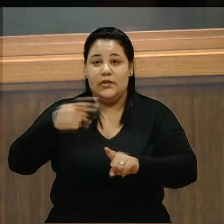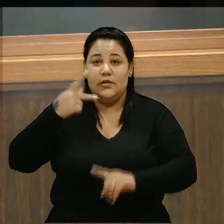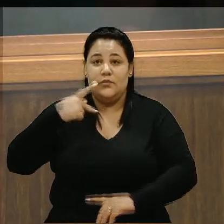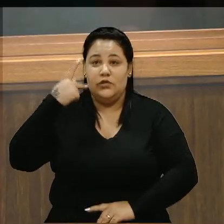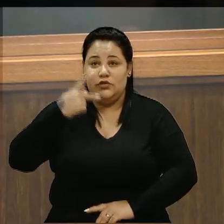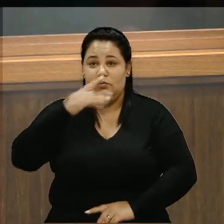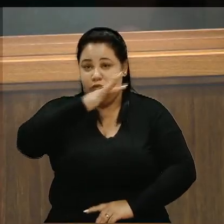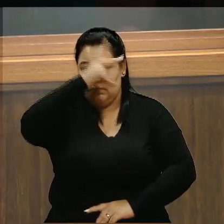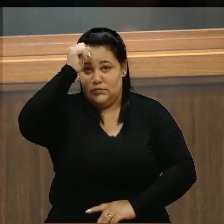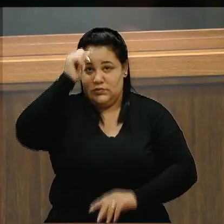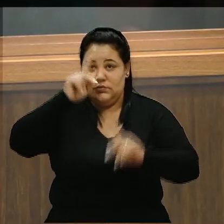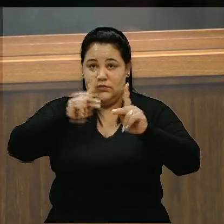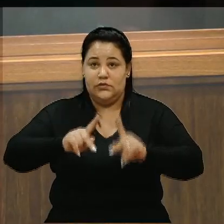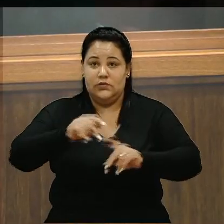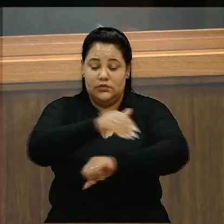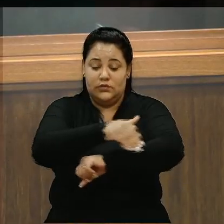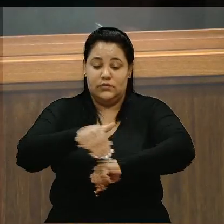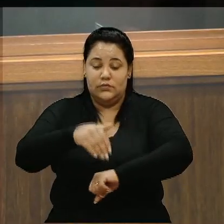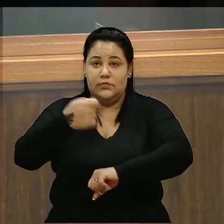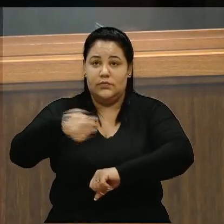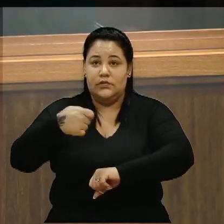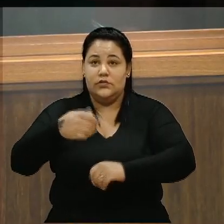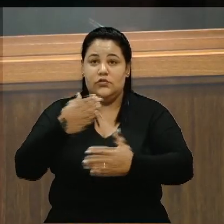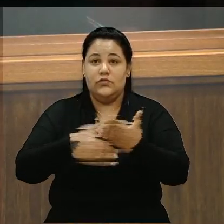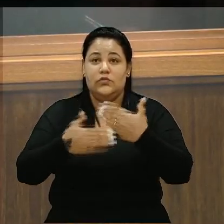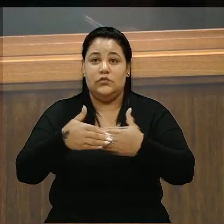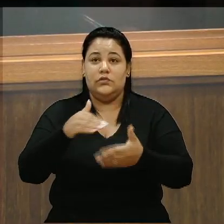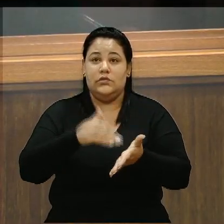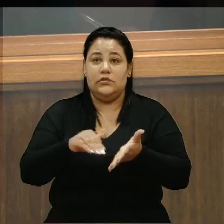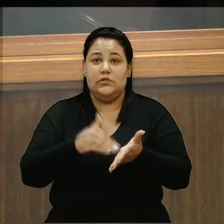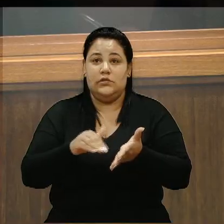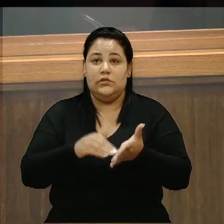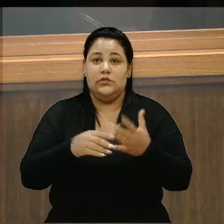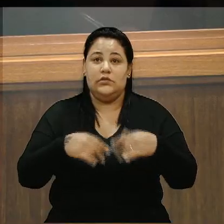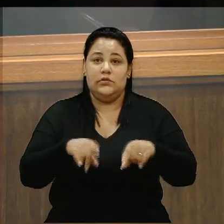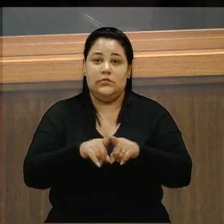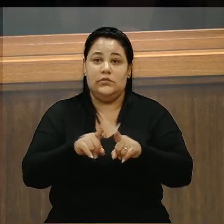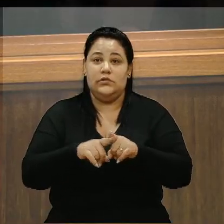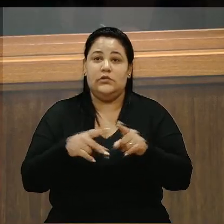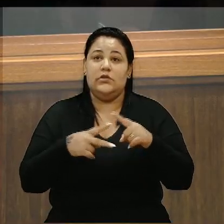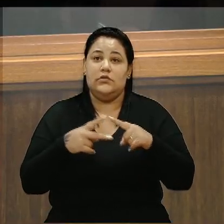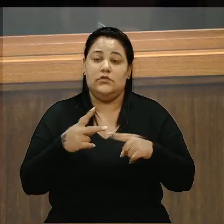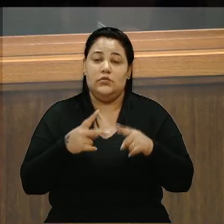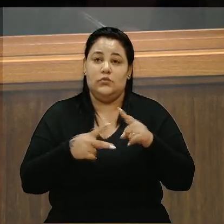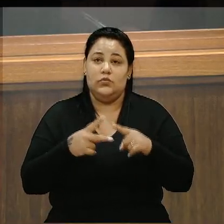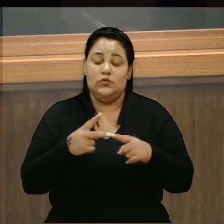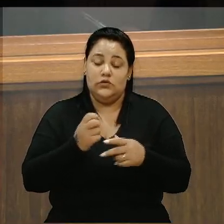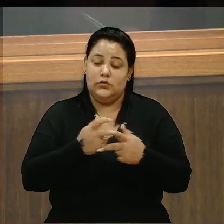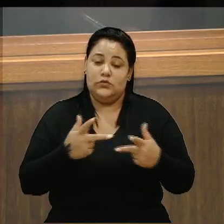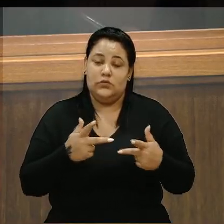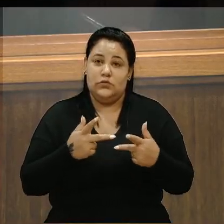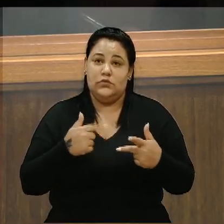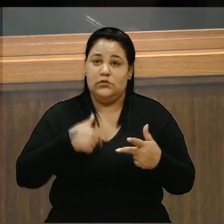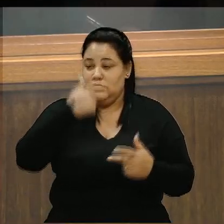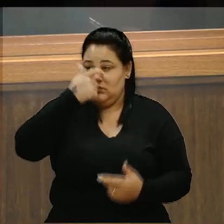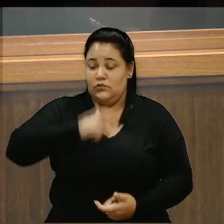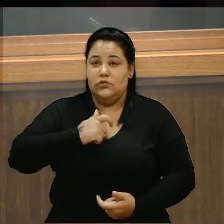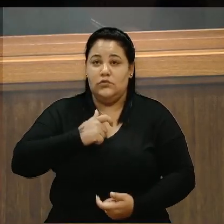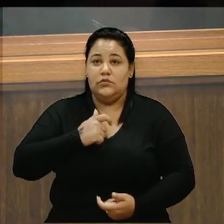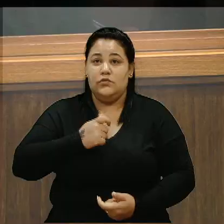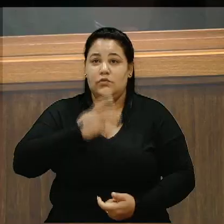sejam de todas as secretarias. E aí, duas coisas, assim, talvez até uma como a